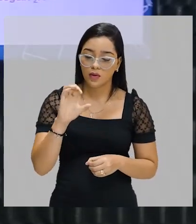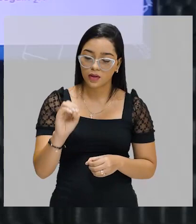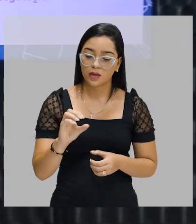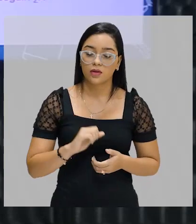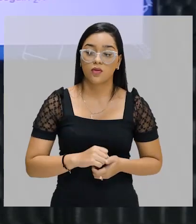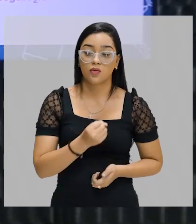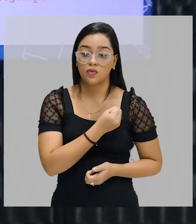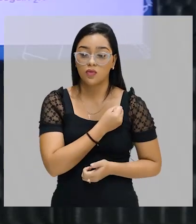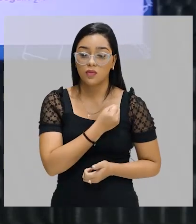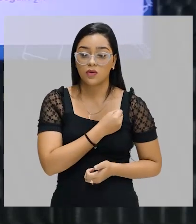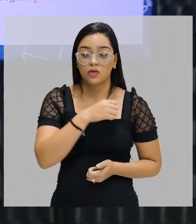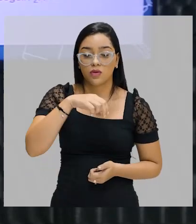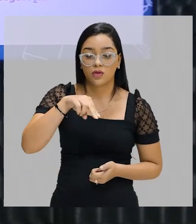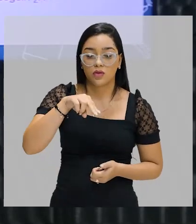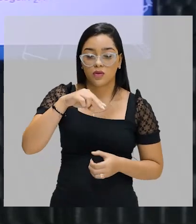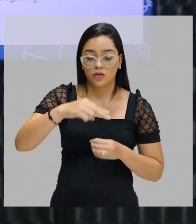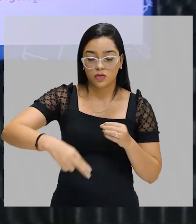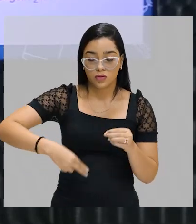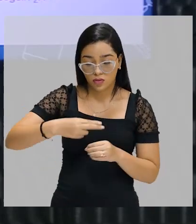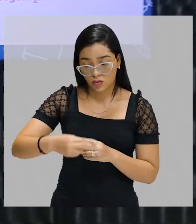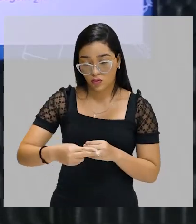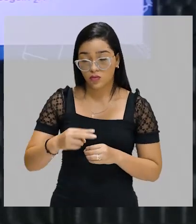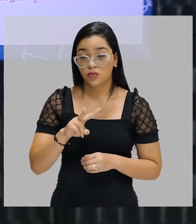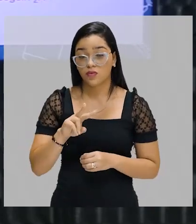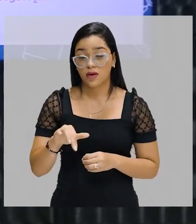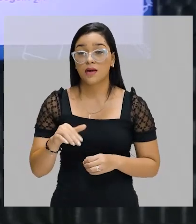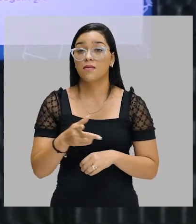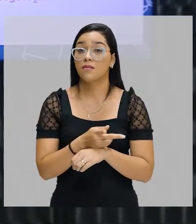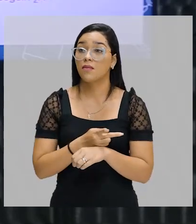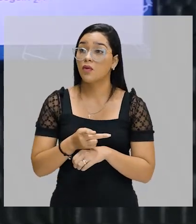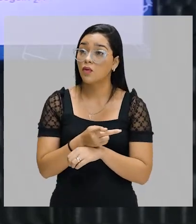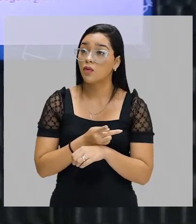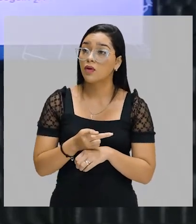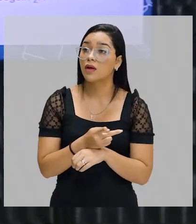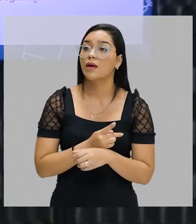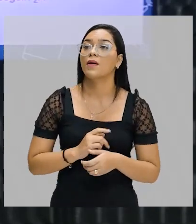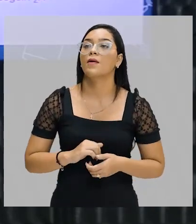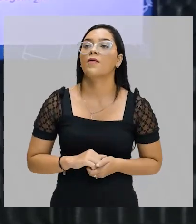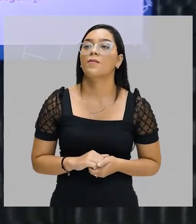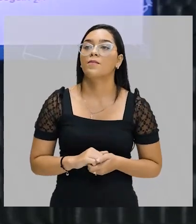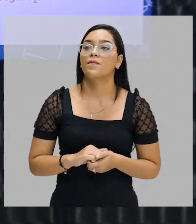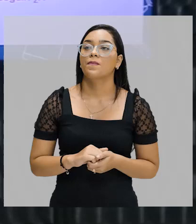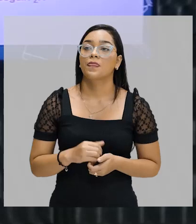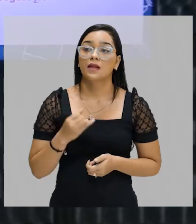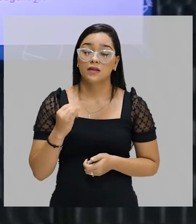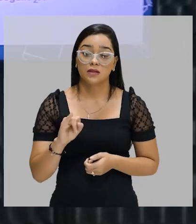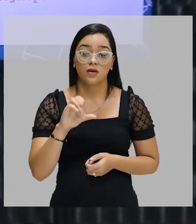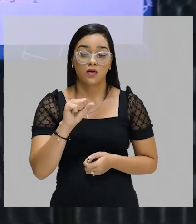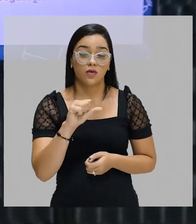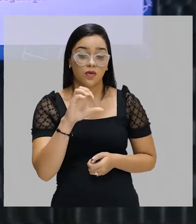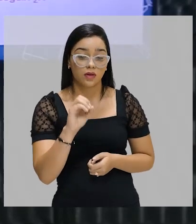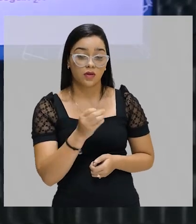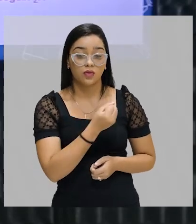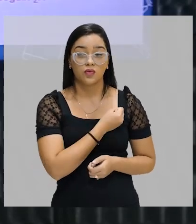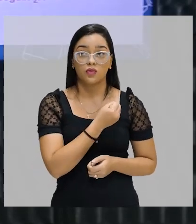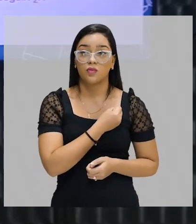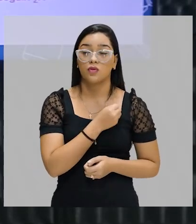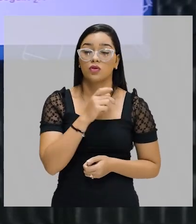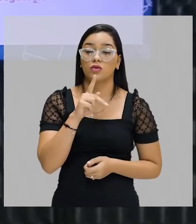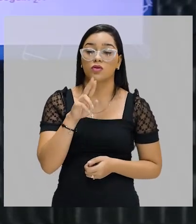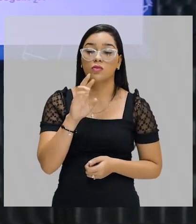de nêutrons e o número de elétrons a gente vai ter que procurar, tá certo? Então, se o número atômico é 80, o número de prótons é